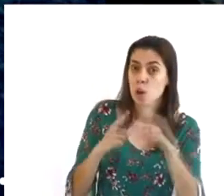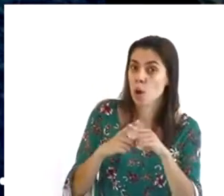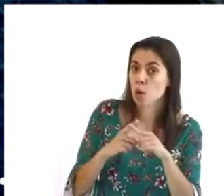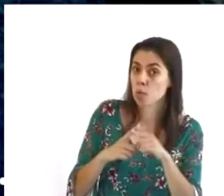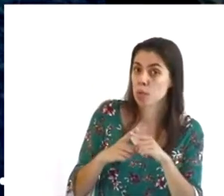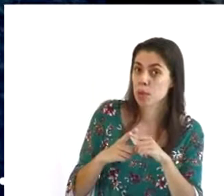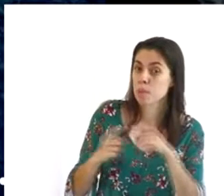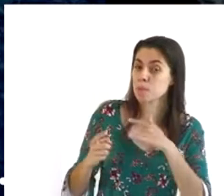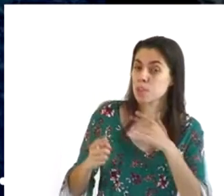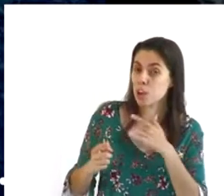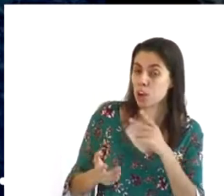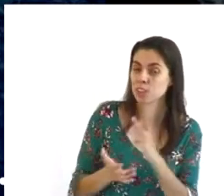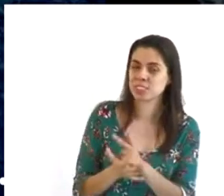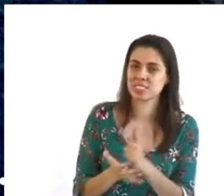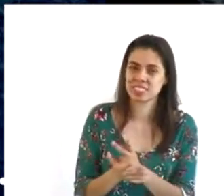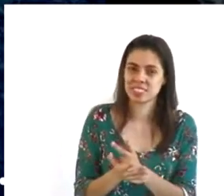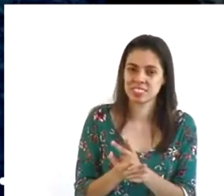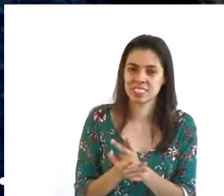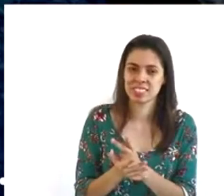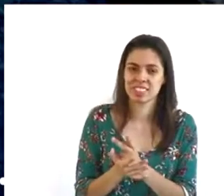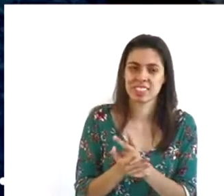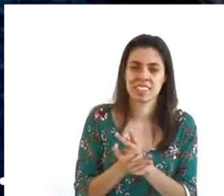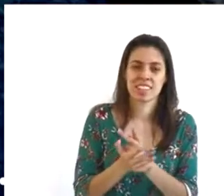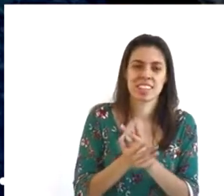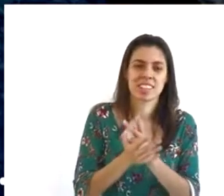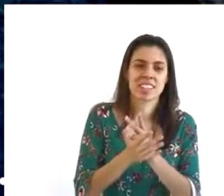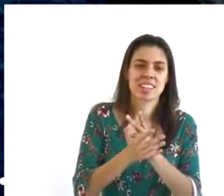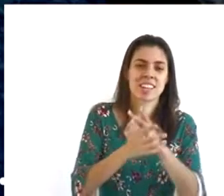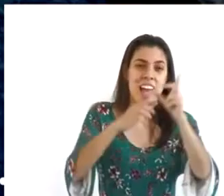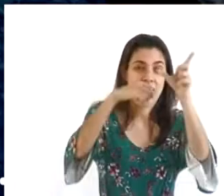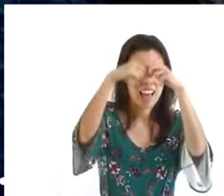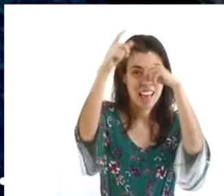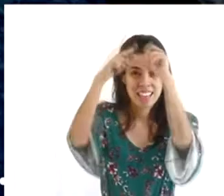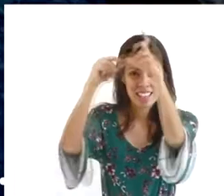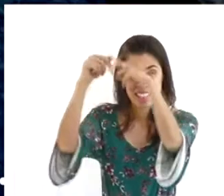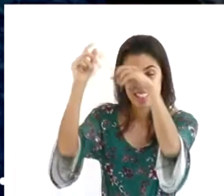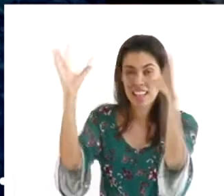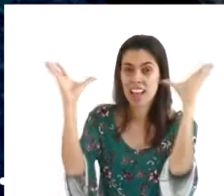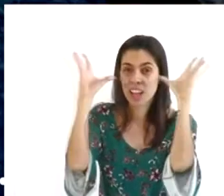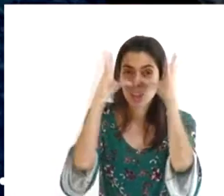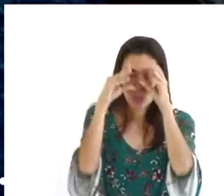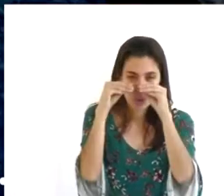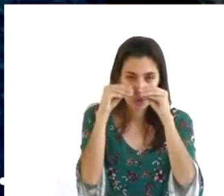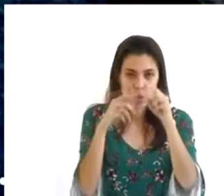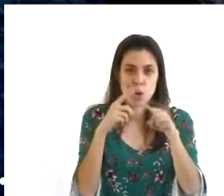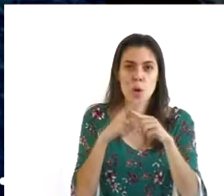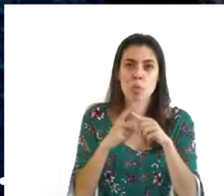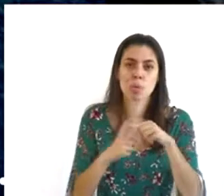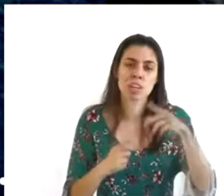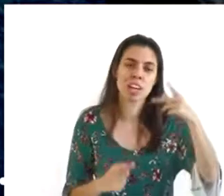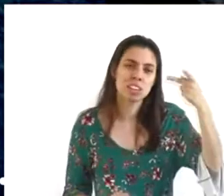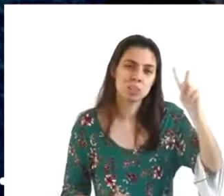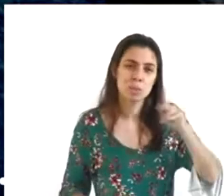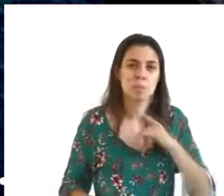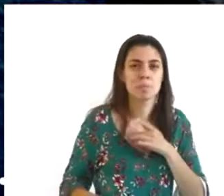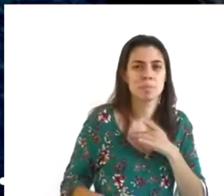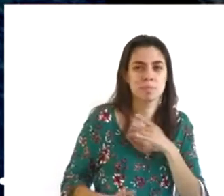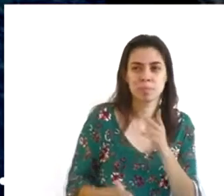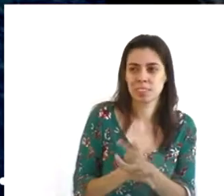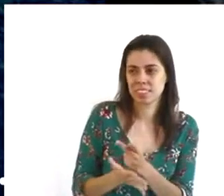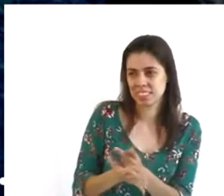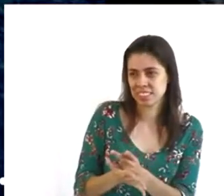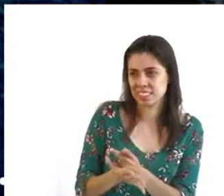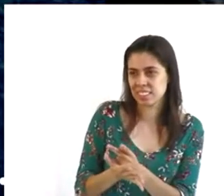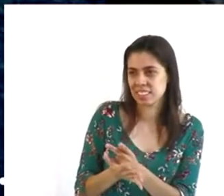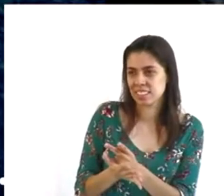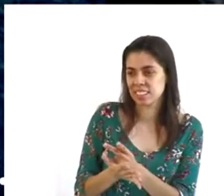para sempre. A lua e as estrelas para presidirem a noite, porque a sua misericórdia dura para